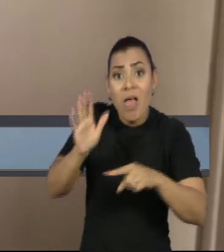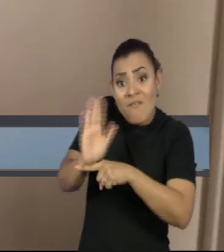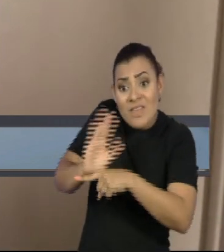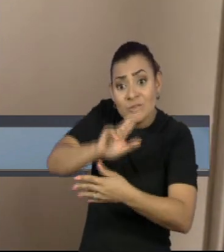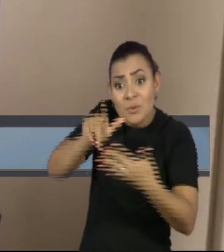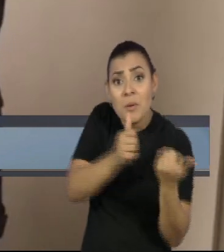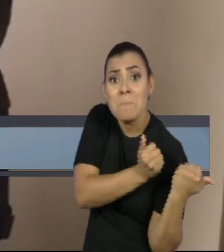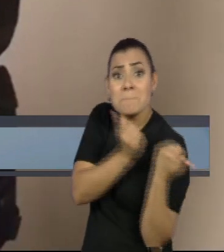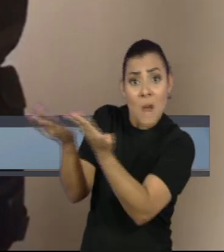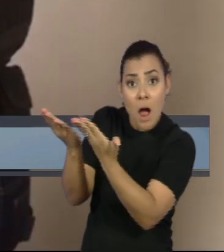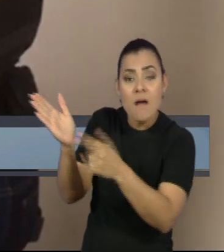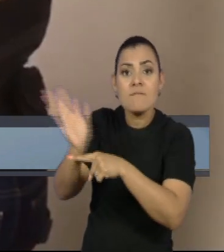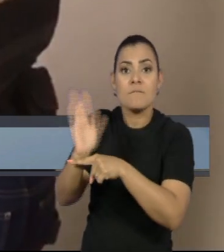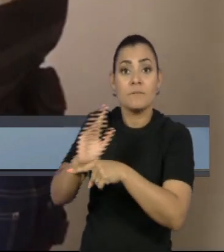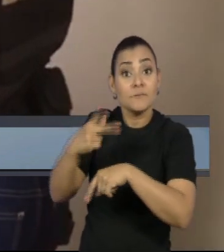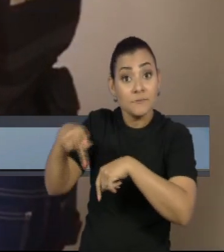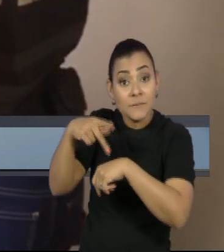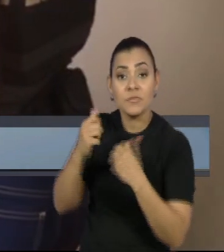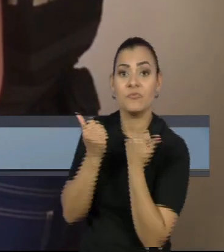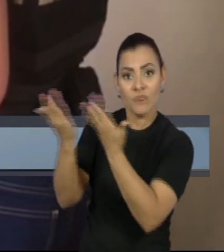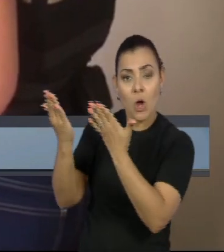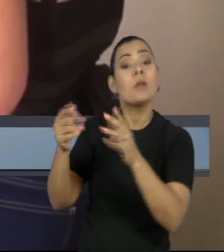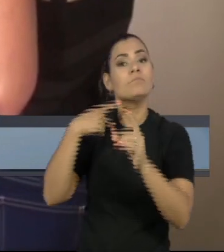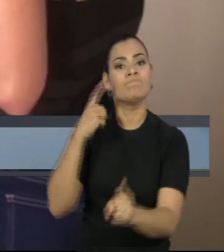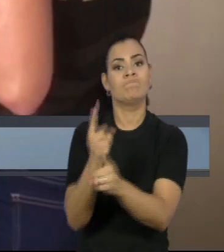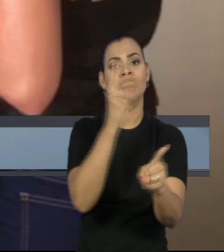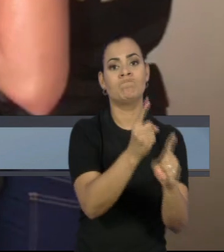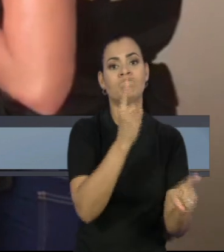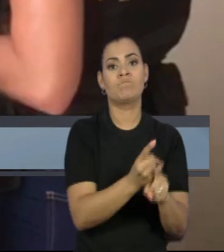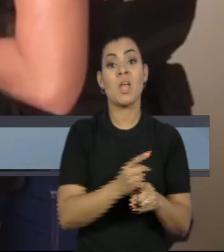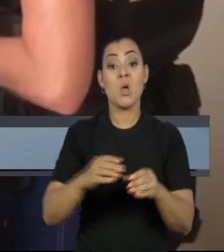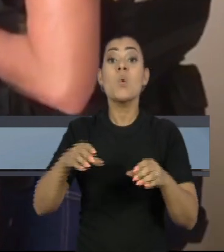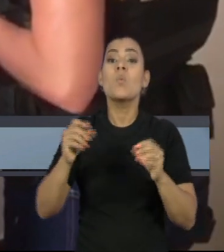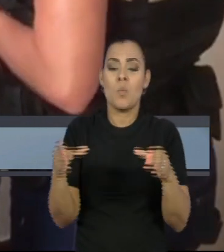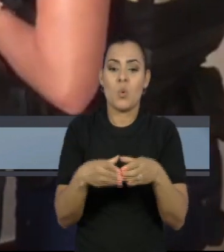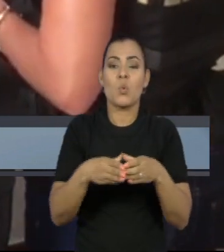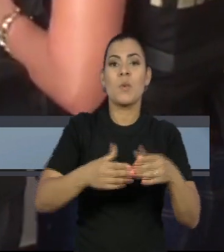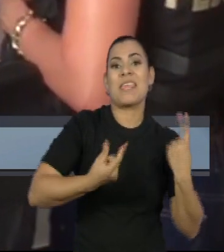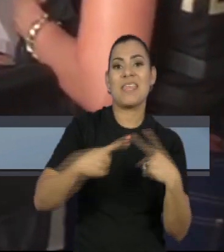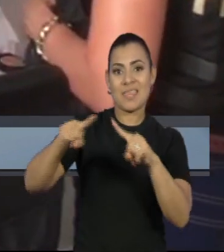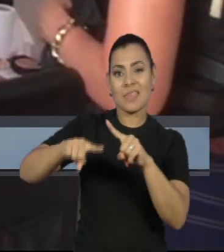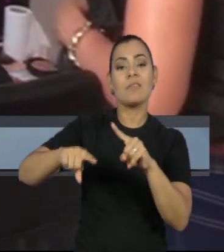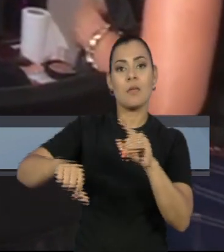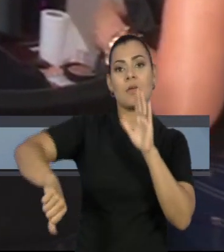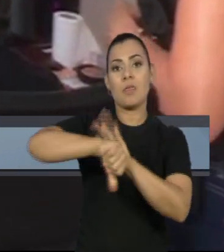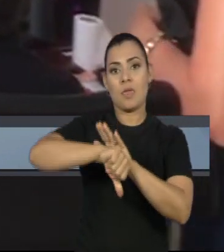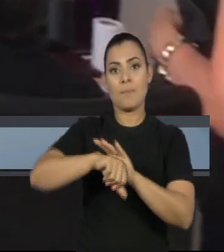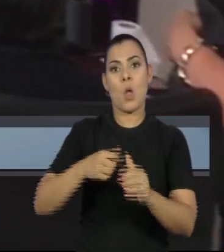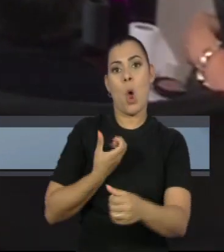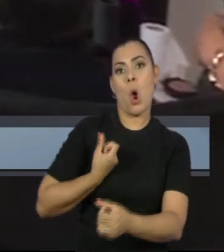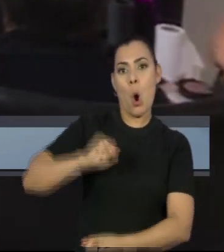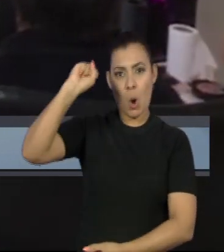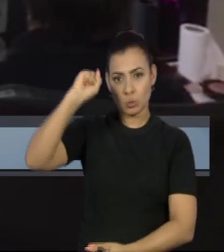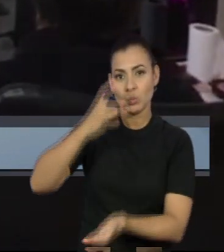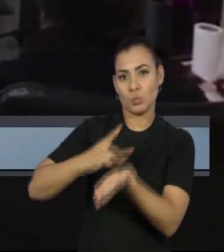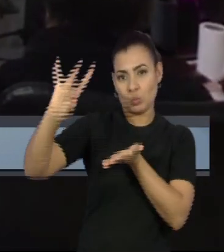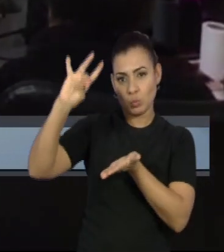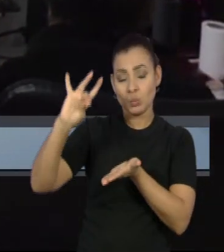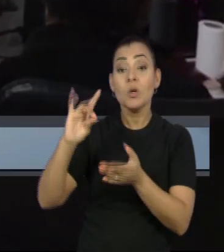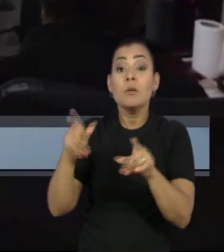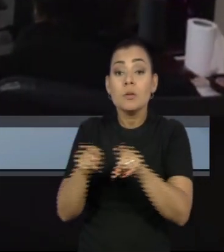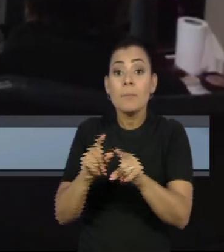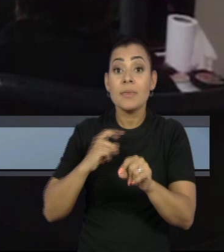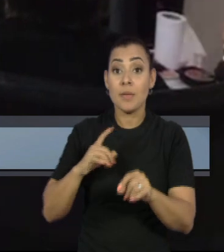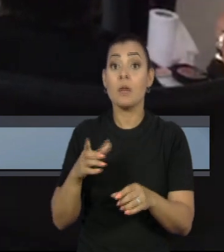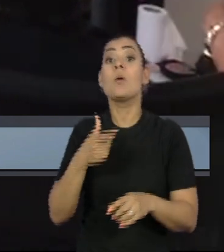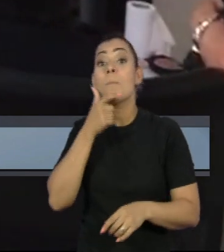sexual de crianças e adolescentes foi identificada pelo Núcleo de Repressão aos Crimes de Ódio e à Pornografia Infantil. Nas imagens, há abusadores